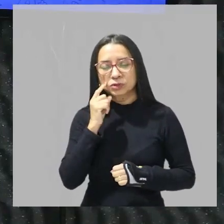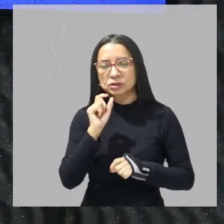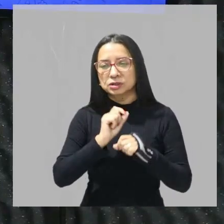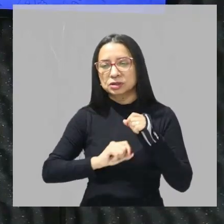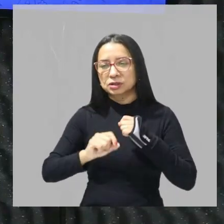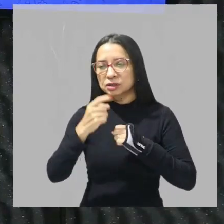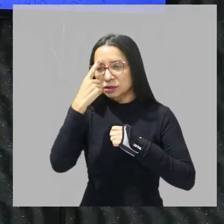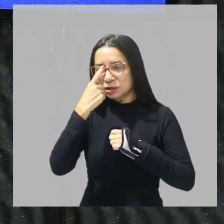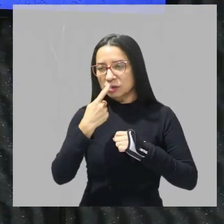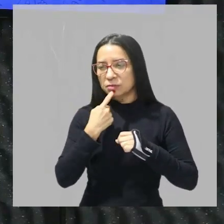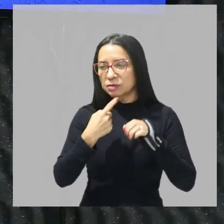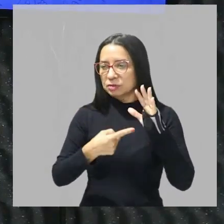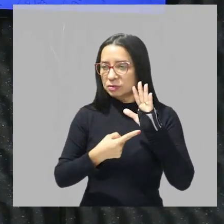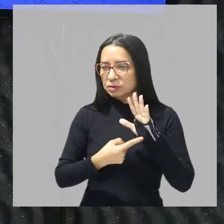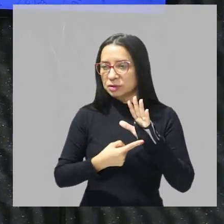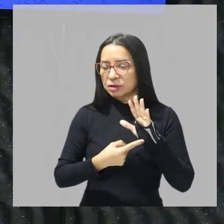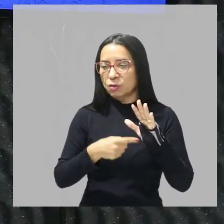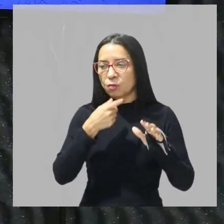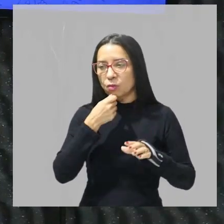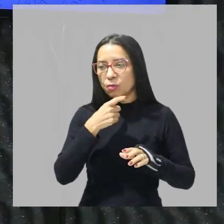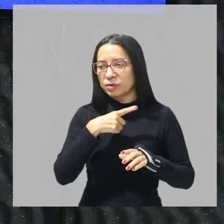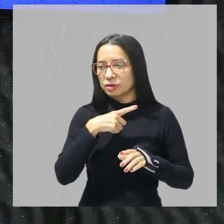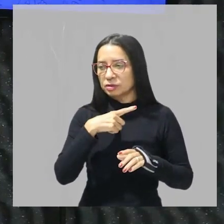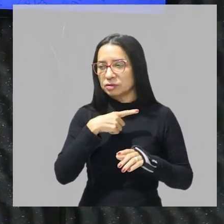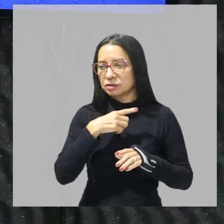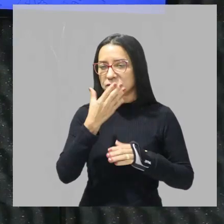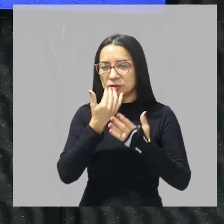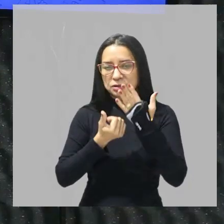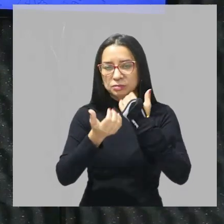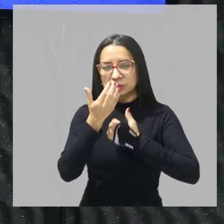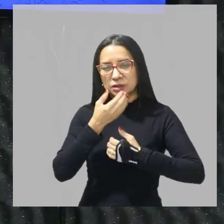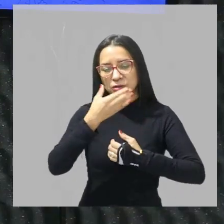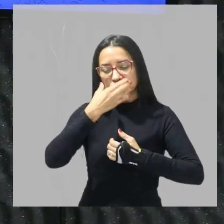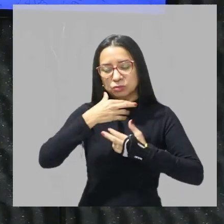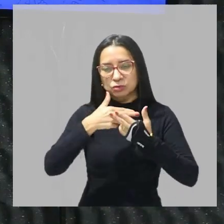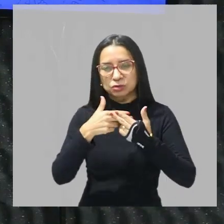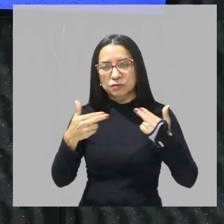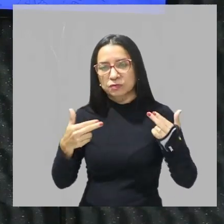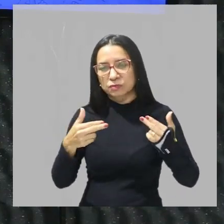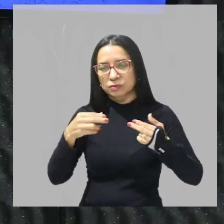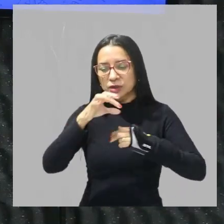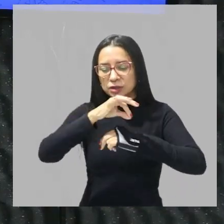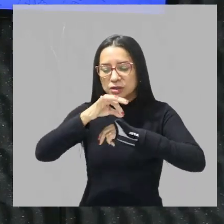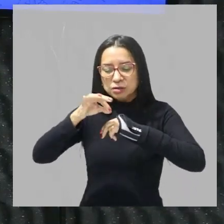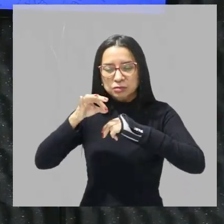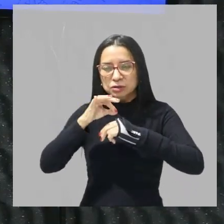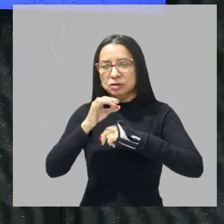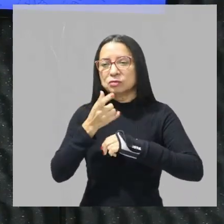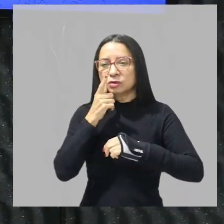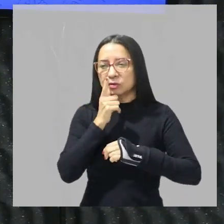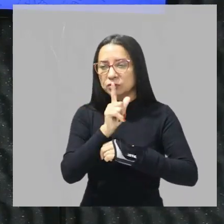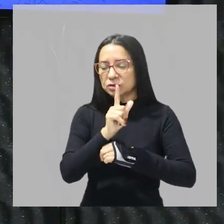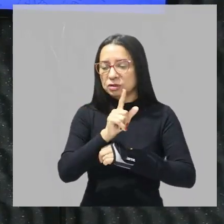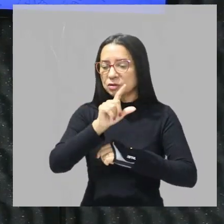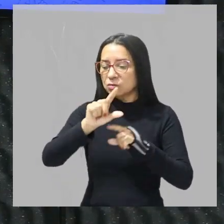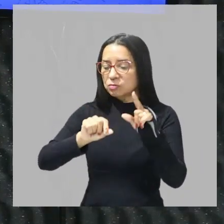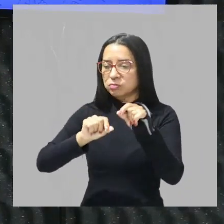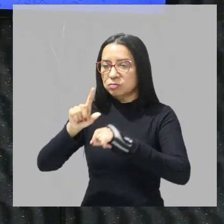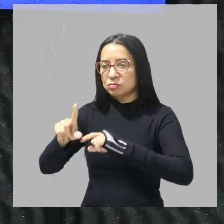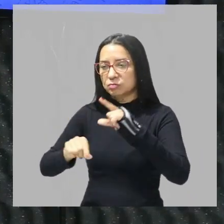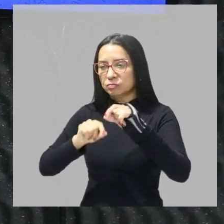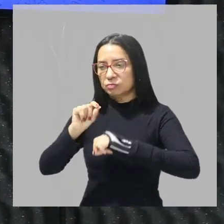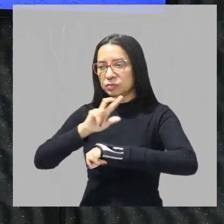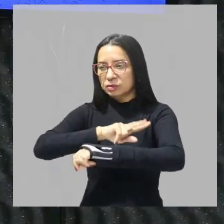anterior à apresentada, o homem tenha se alimentado de frutas e grãos que conseguiu coletar. Na hipótese de,